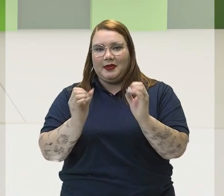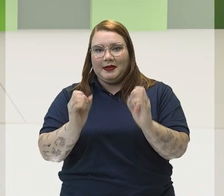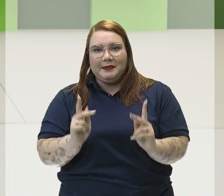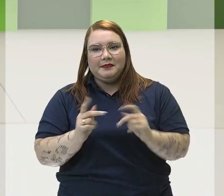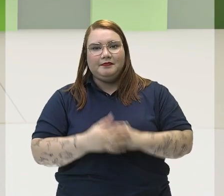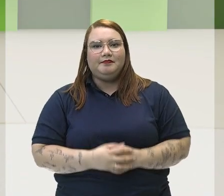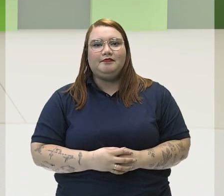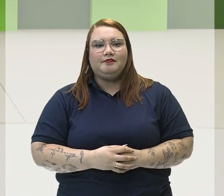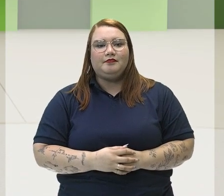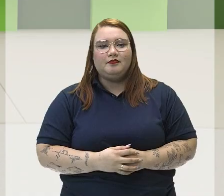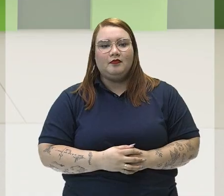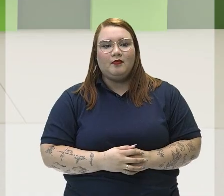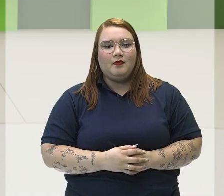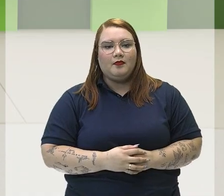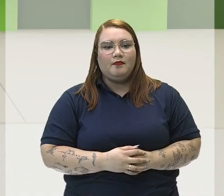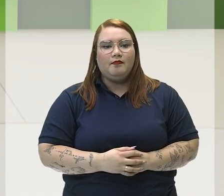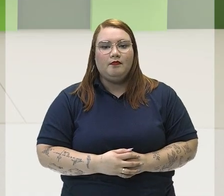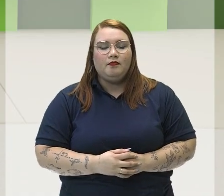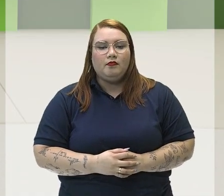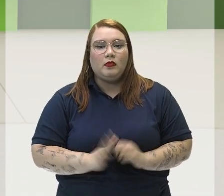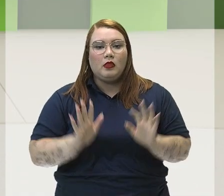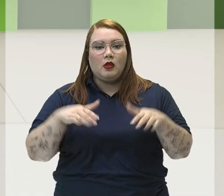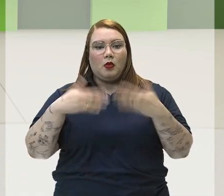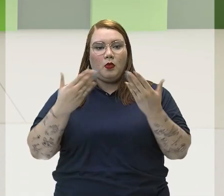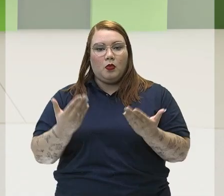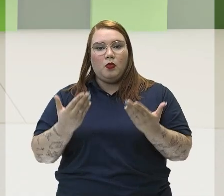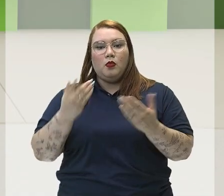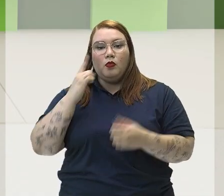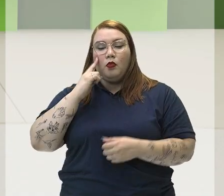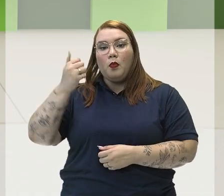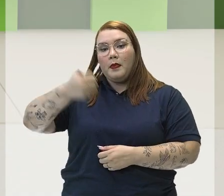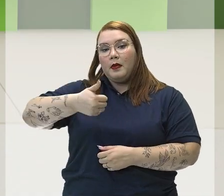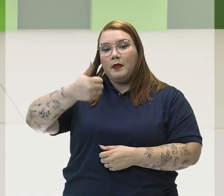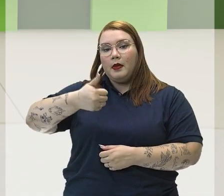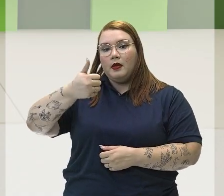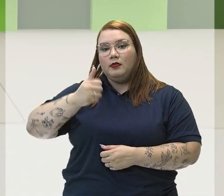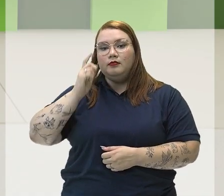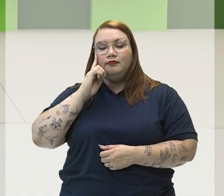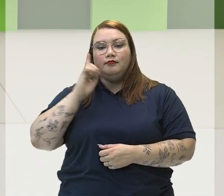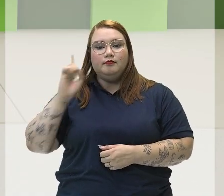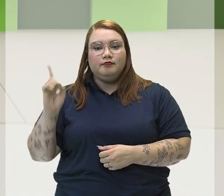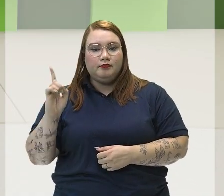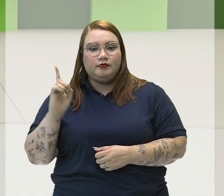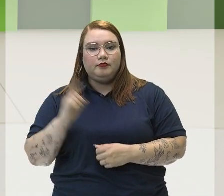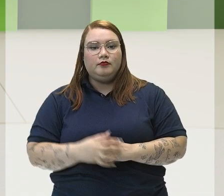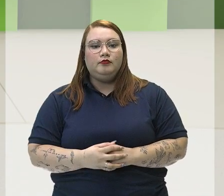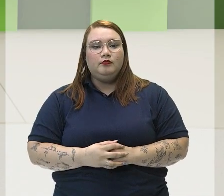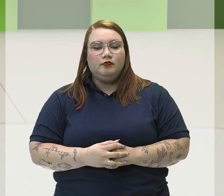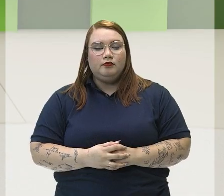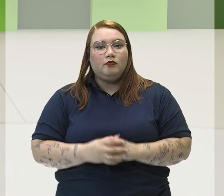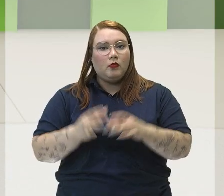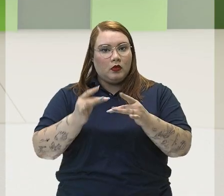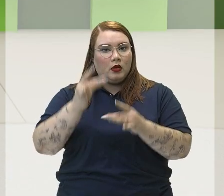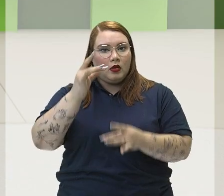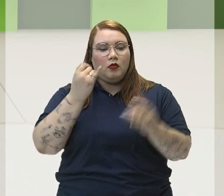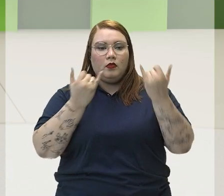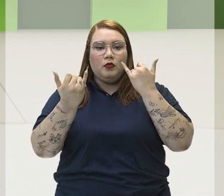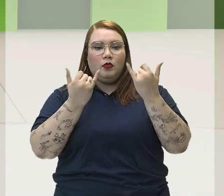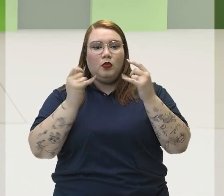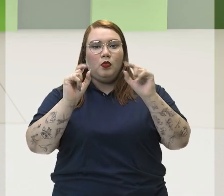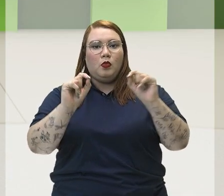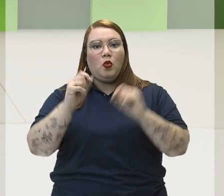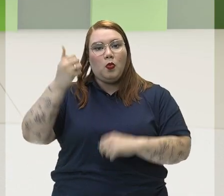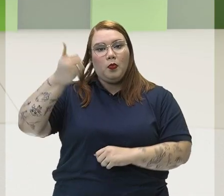Então, a gente tem aqui o objetivo que vai do 1, como a gente observa aqui com mais detalhes, que fala sobre